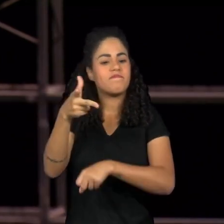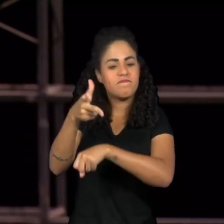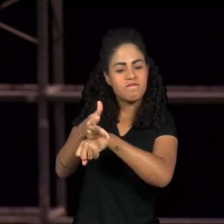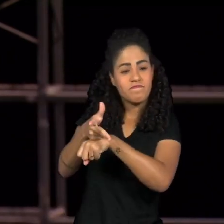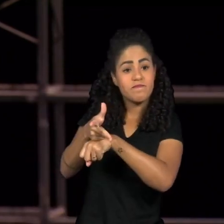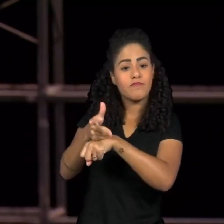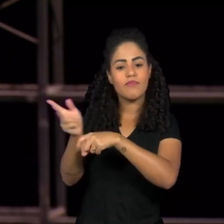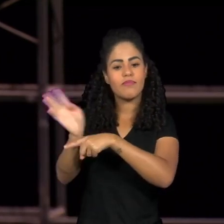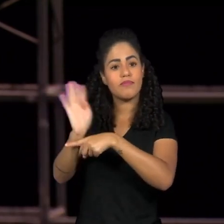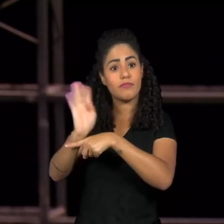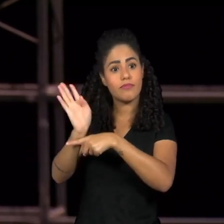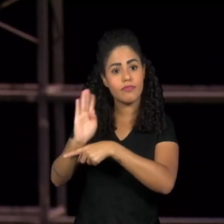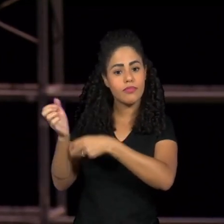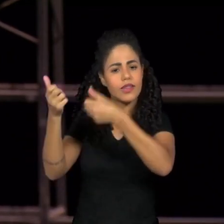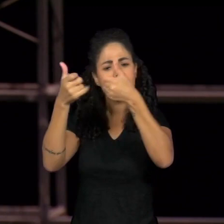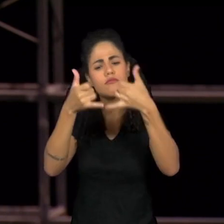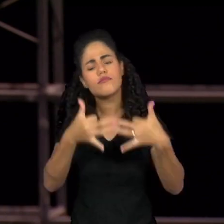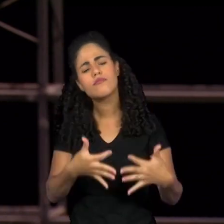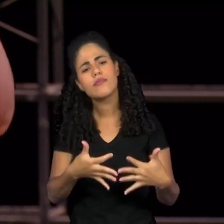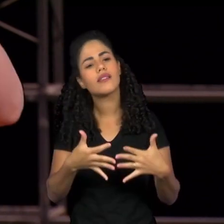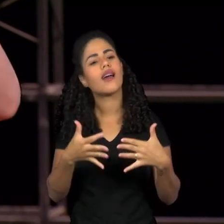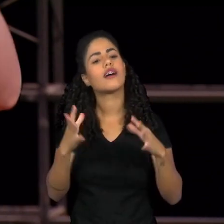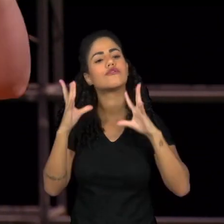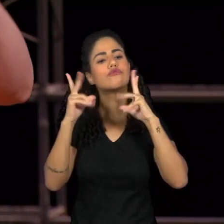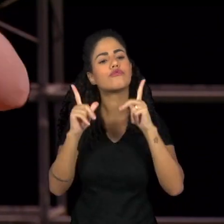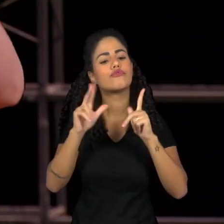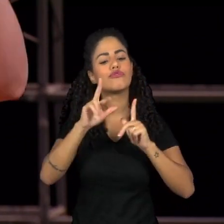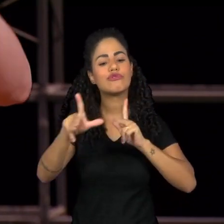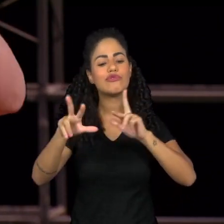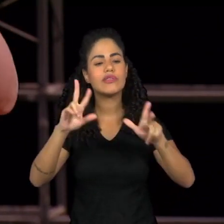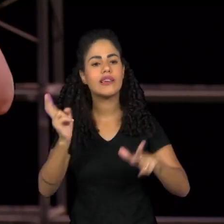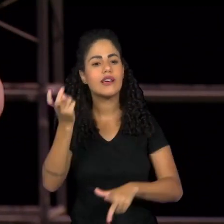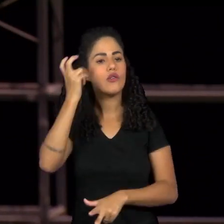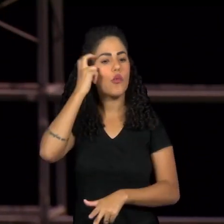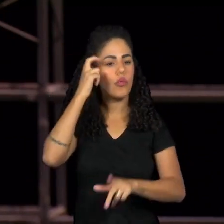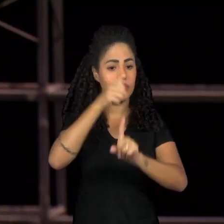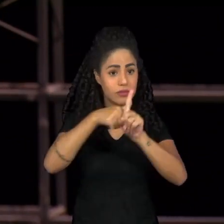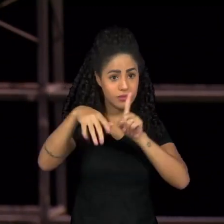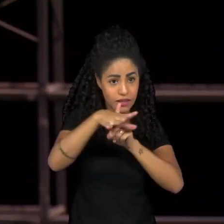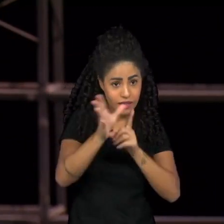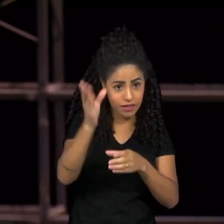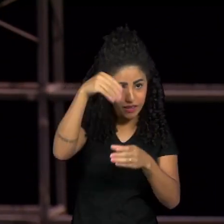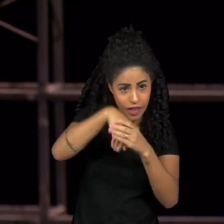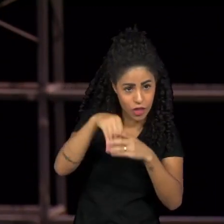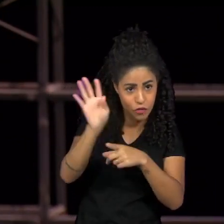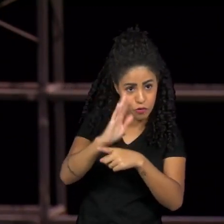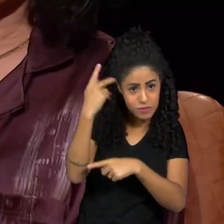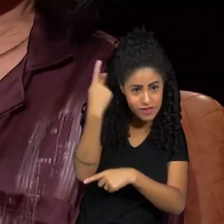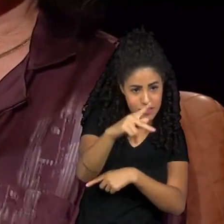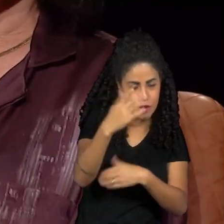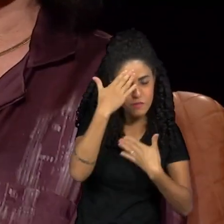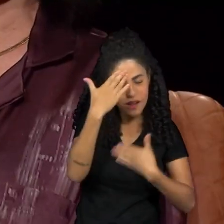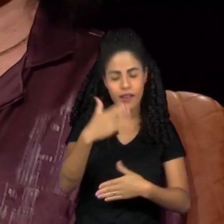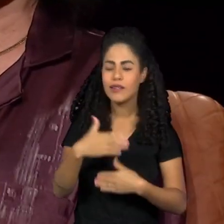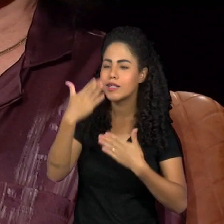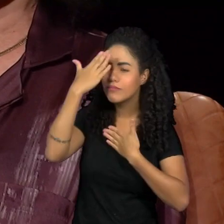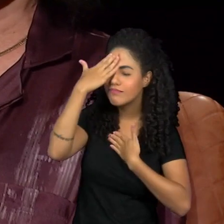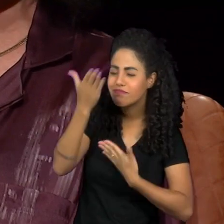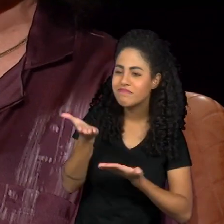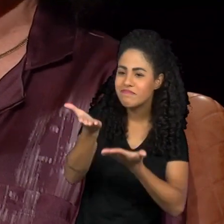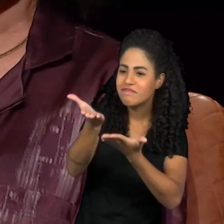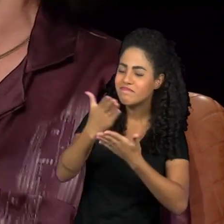de trazer essas questões, né, essas diferenças culturais, sociais e políticas nos seus filmes. Obrigada. Obrigada a